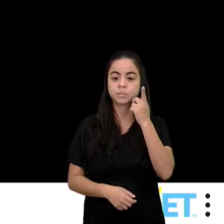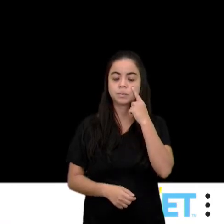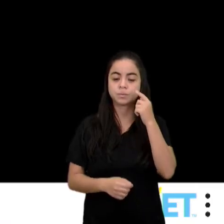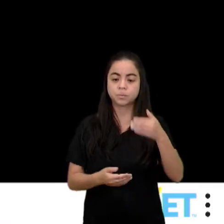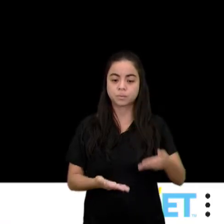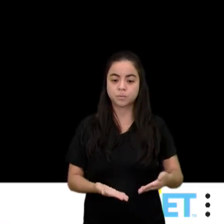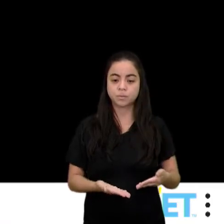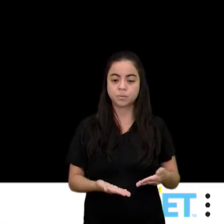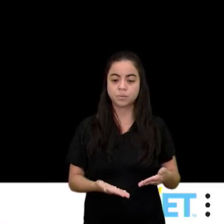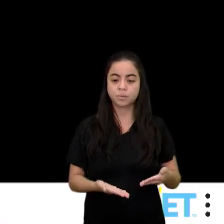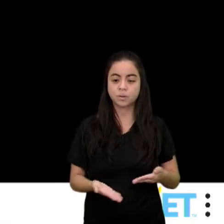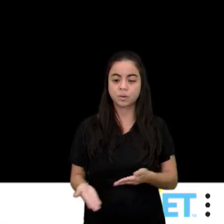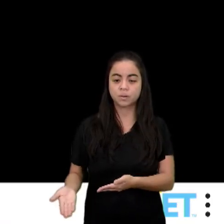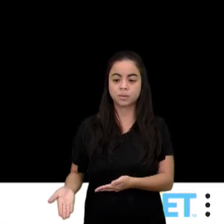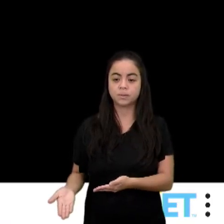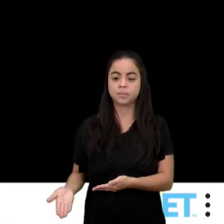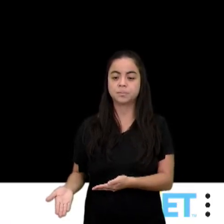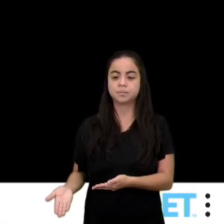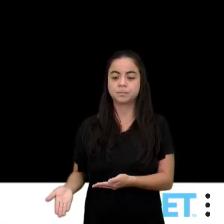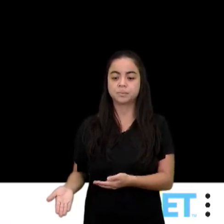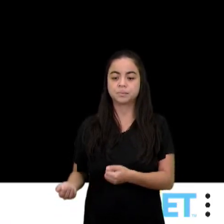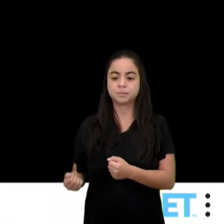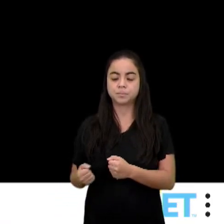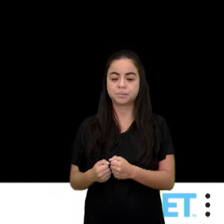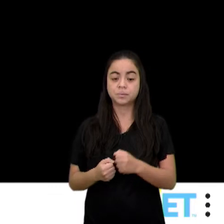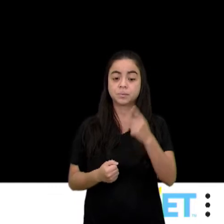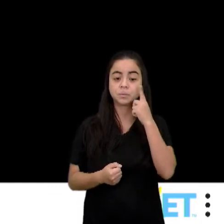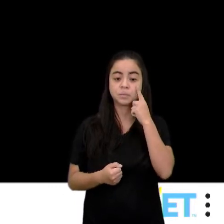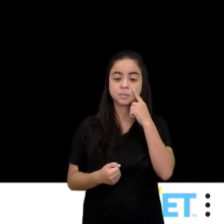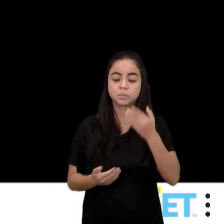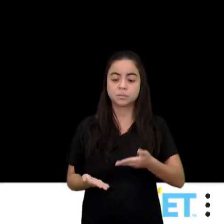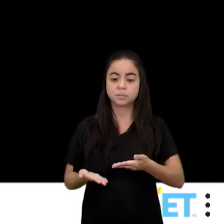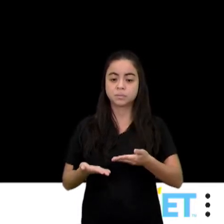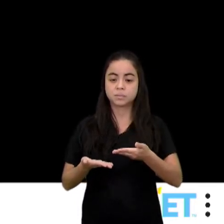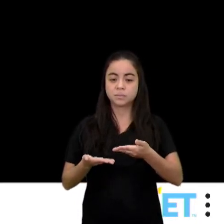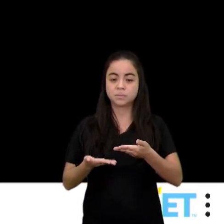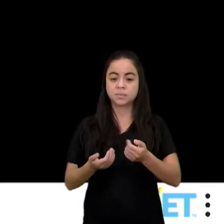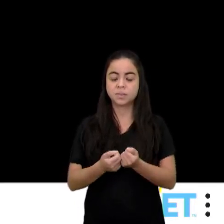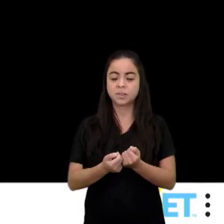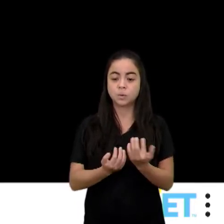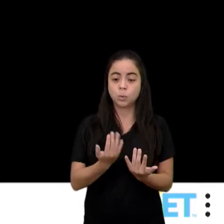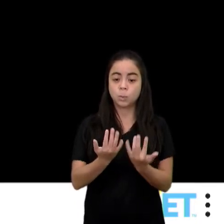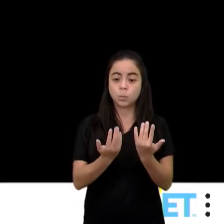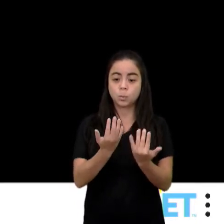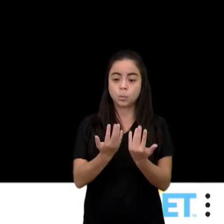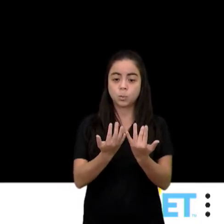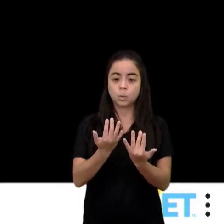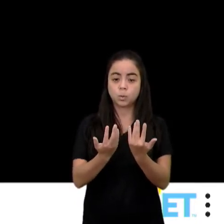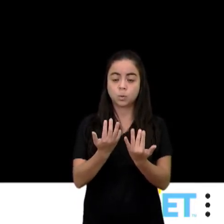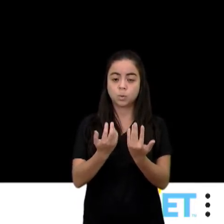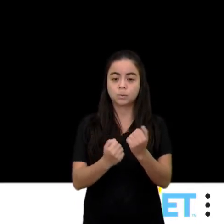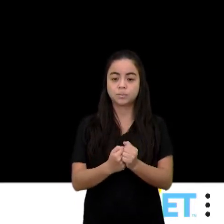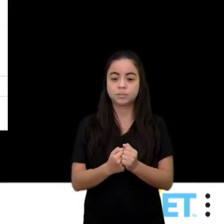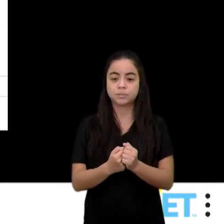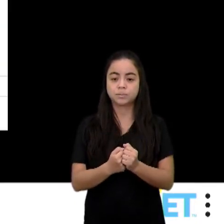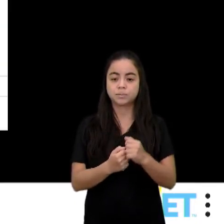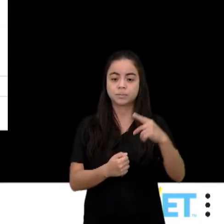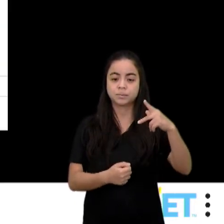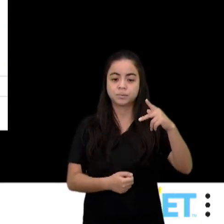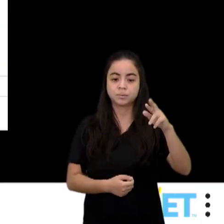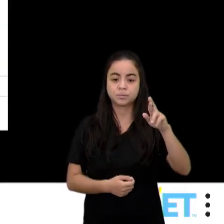baldinho. Veja, vou subir aqui e ver o que acontece, ó. Subindo aqui, olha lá a pressão, ó, o que está acontecendo,